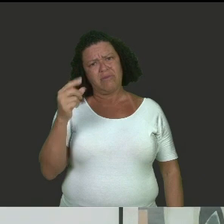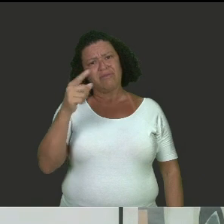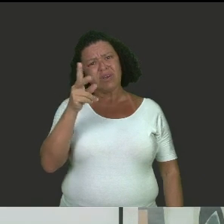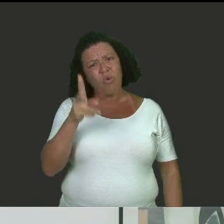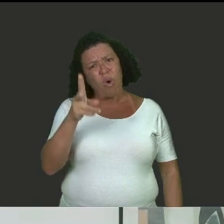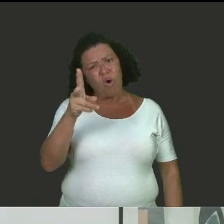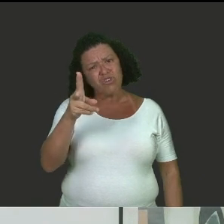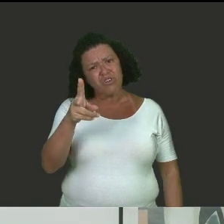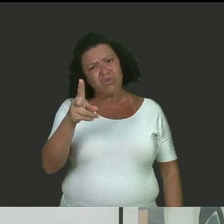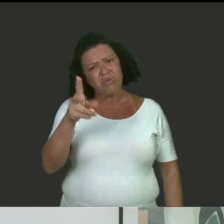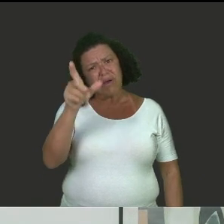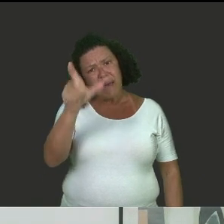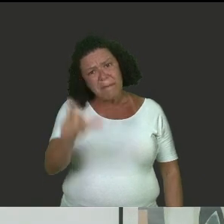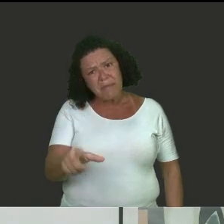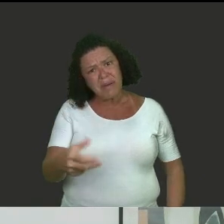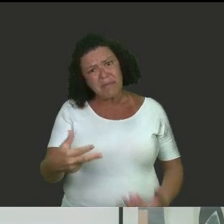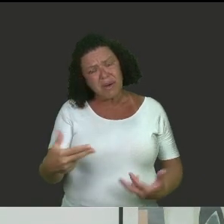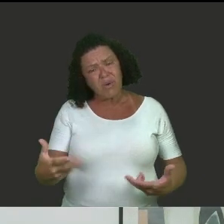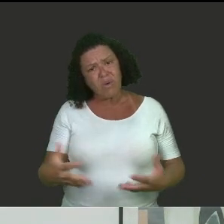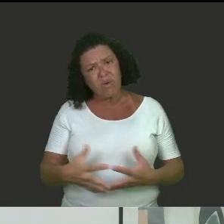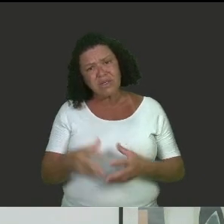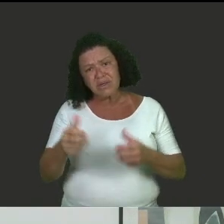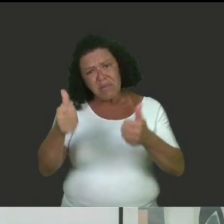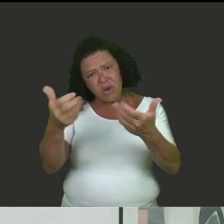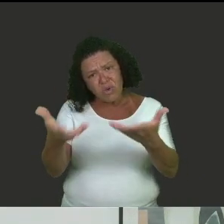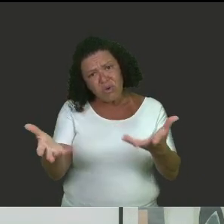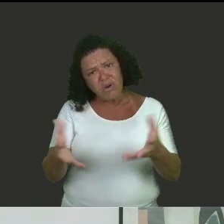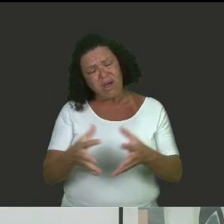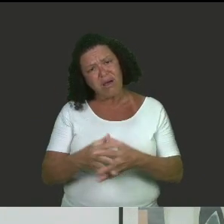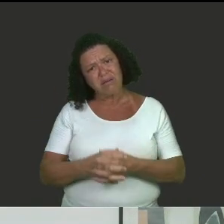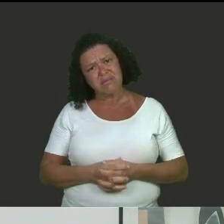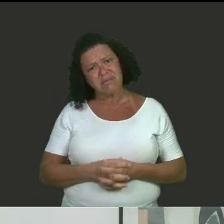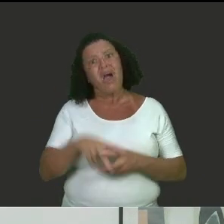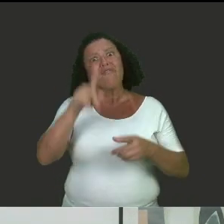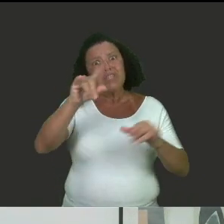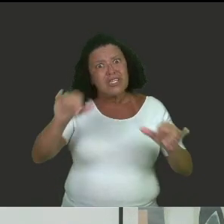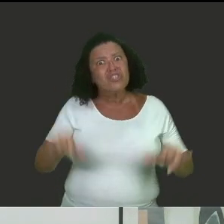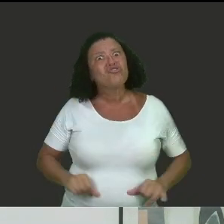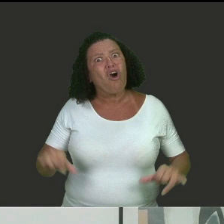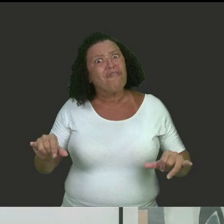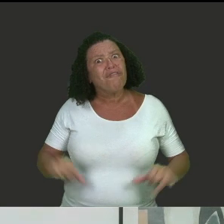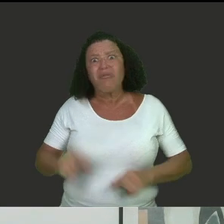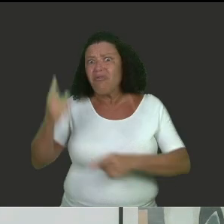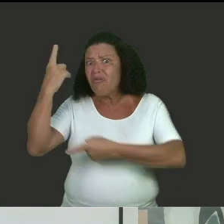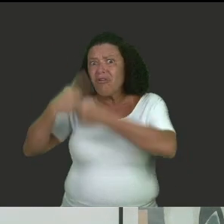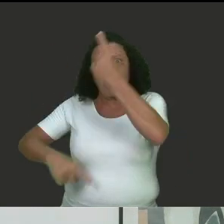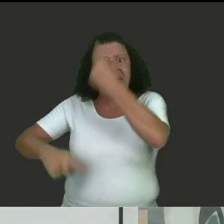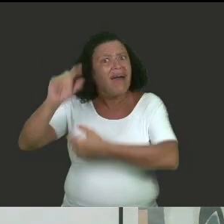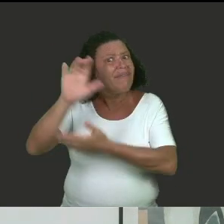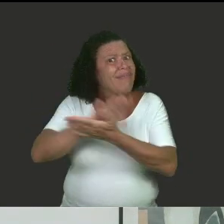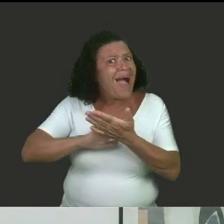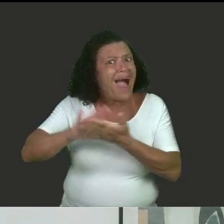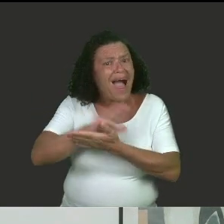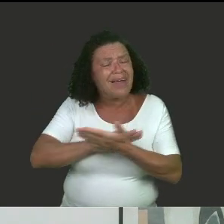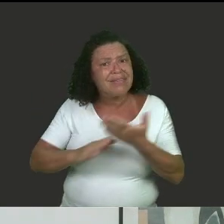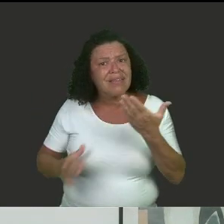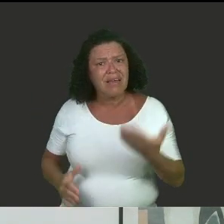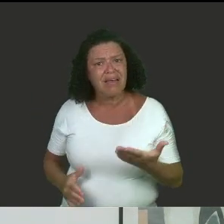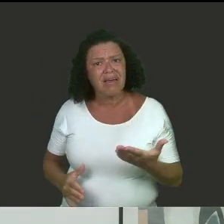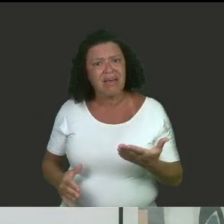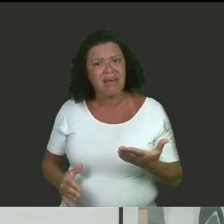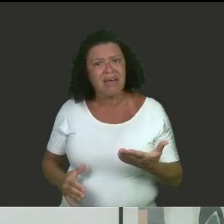consegue melhorar em absolutamente nada? Se a gente não consegue crescer espiritualmente, se a gente não